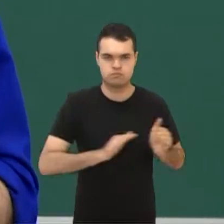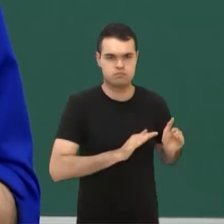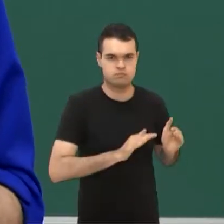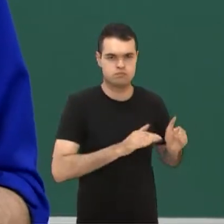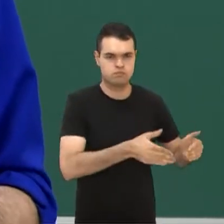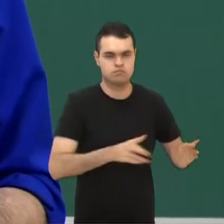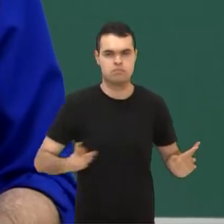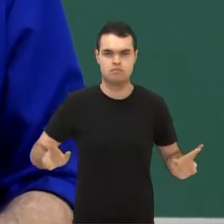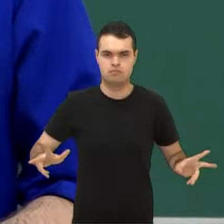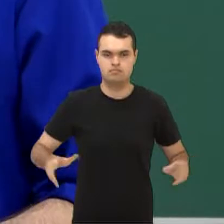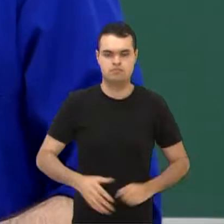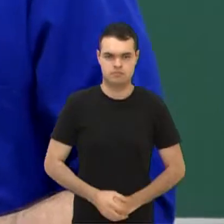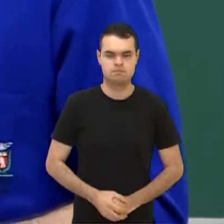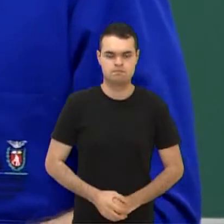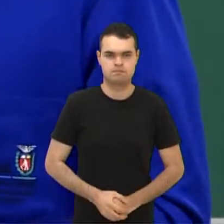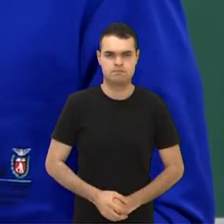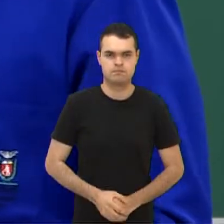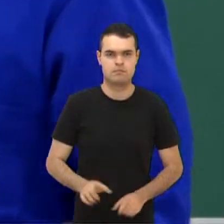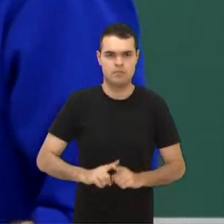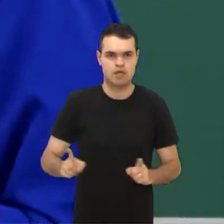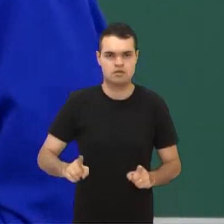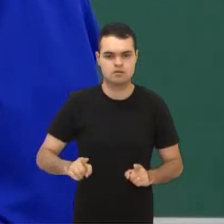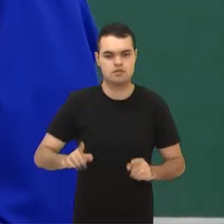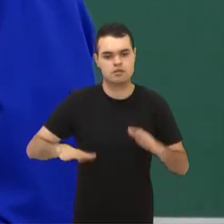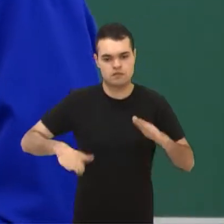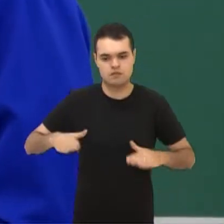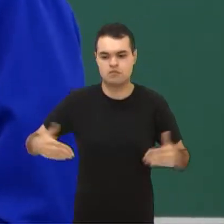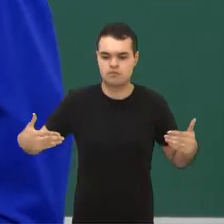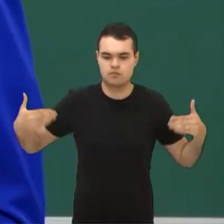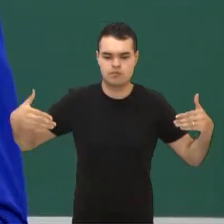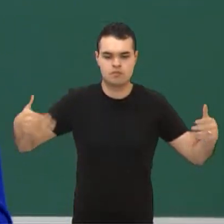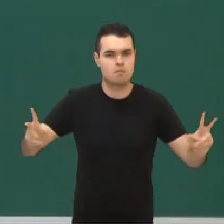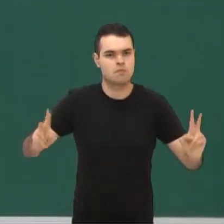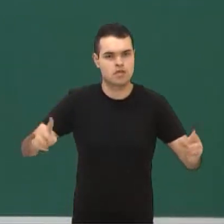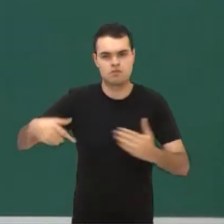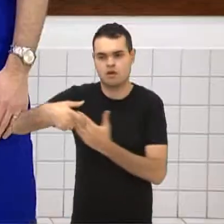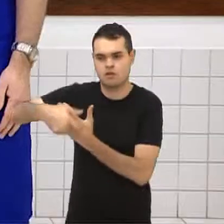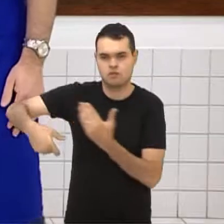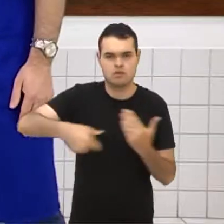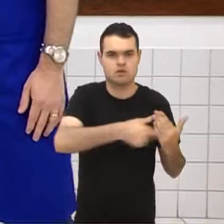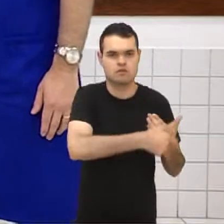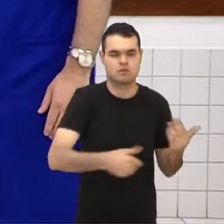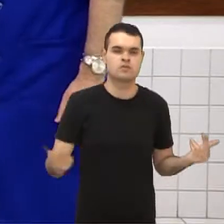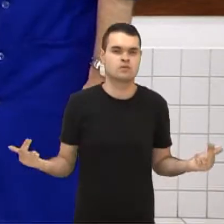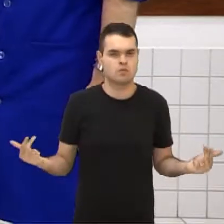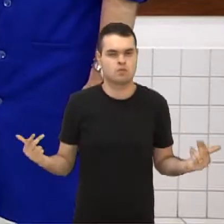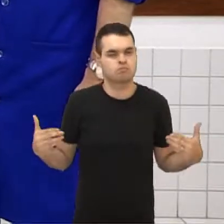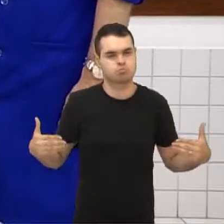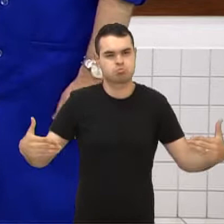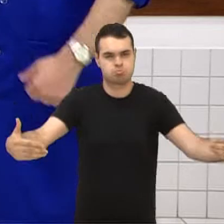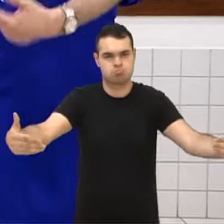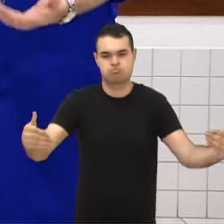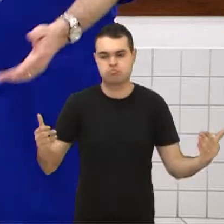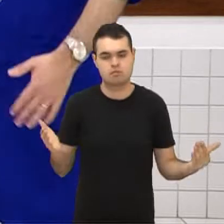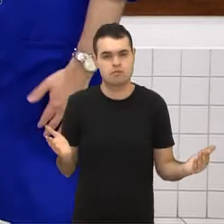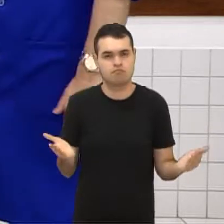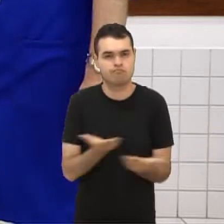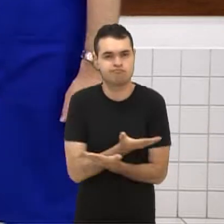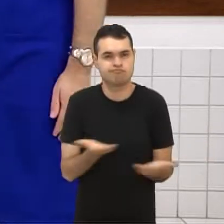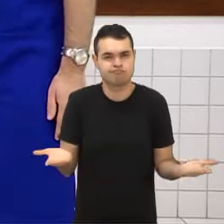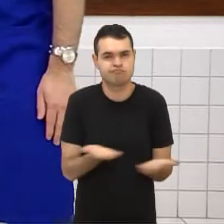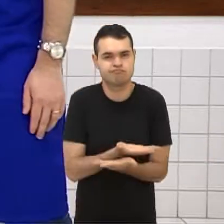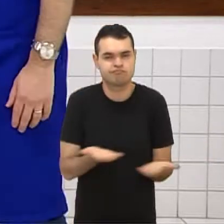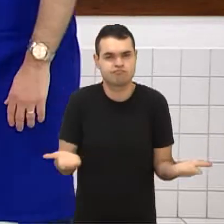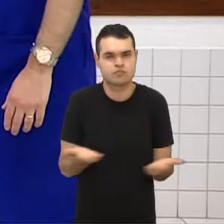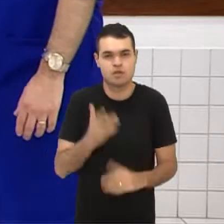disciplinas é diferente, mas em vários momentos a gente utiliza os mesmos autores, né, professor? Exato, e eles conversam entre si. A